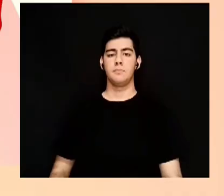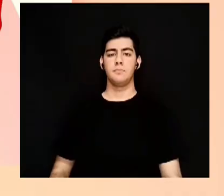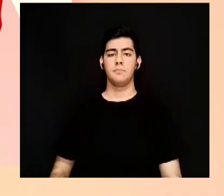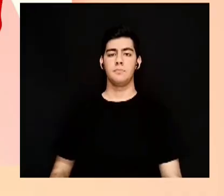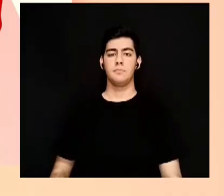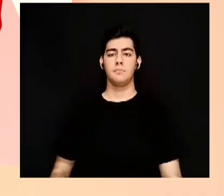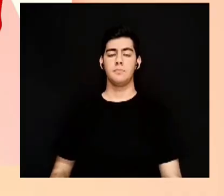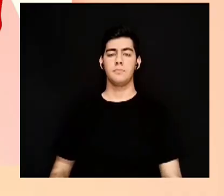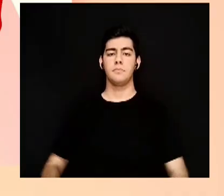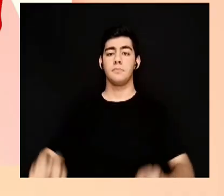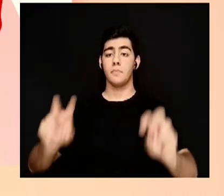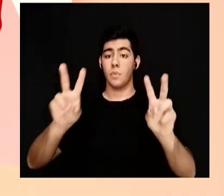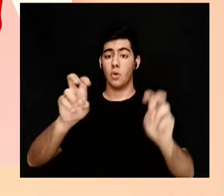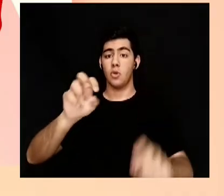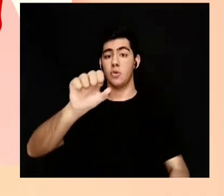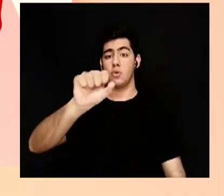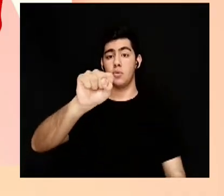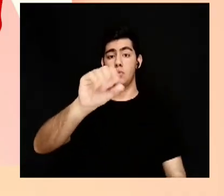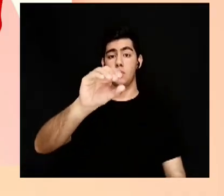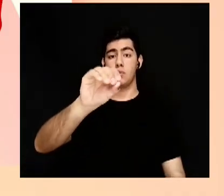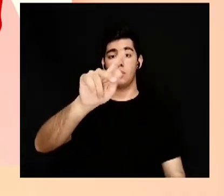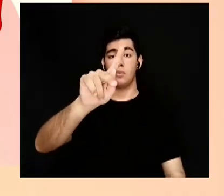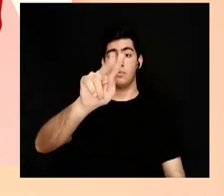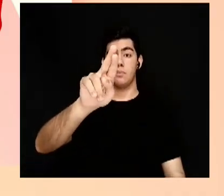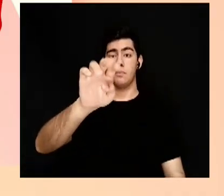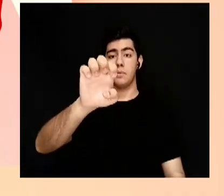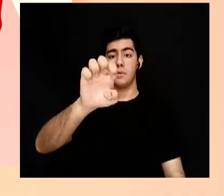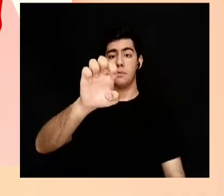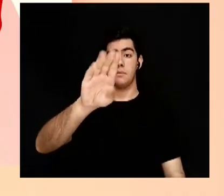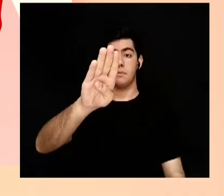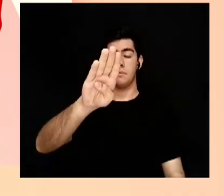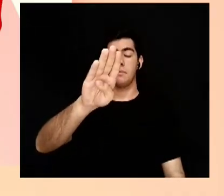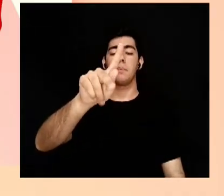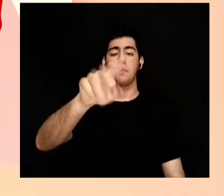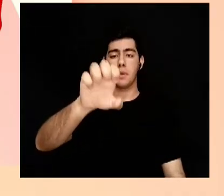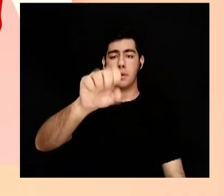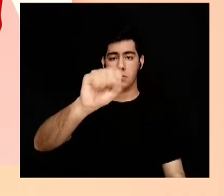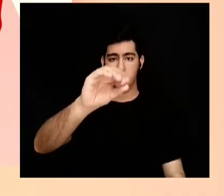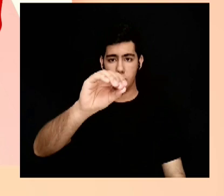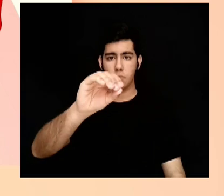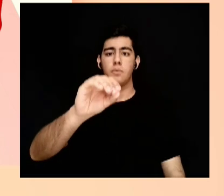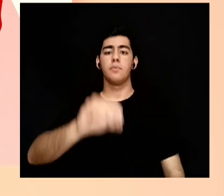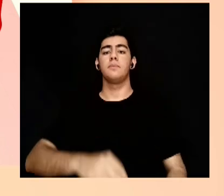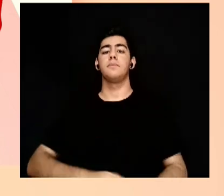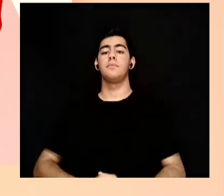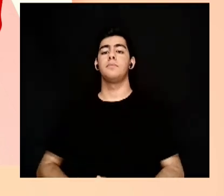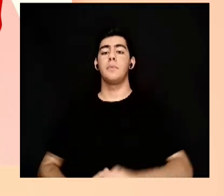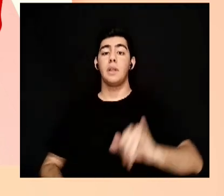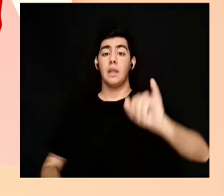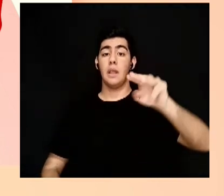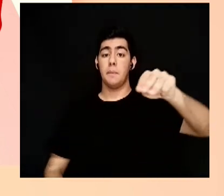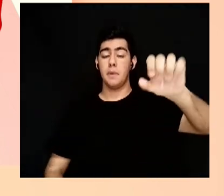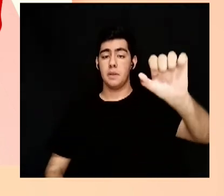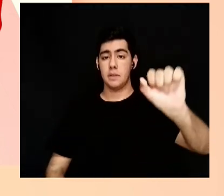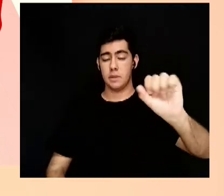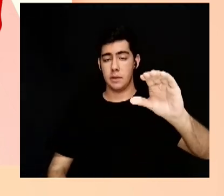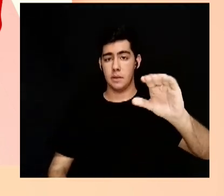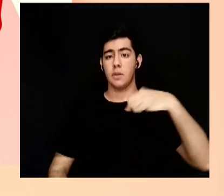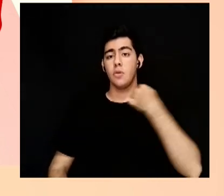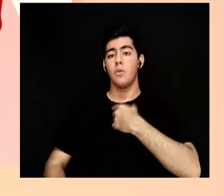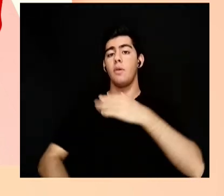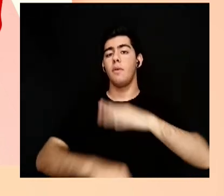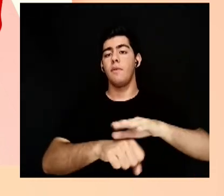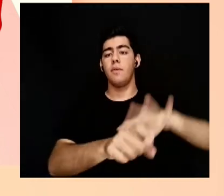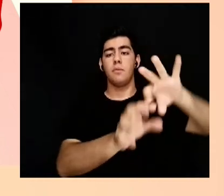é o IMC, né, que é o peso sobre a altura ao quadrado, entre 25 e 30, tá? E